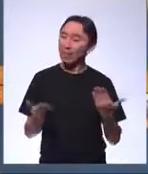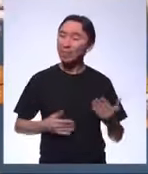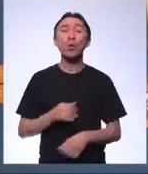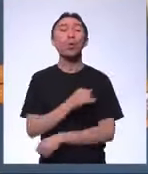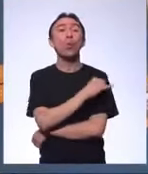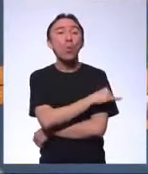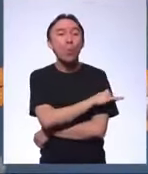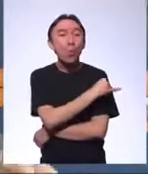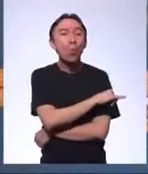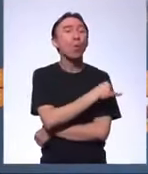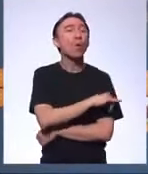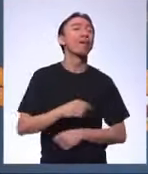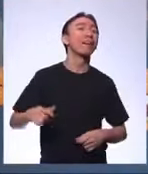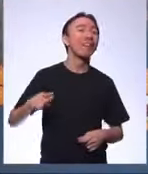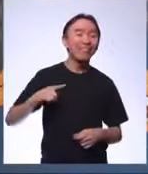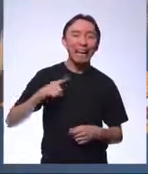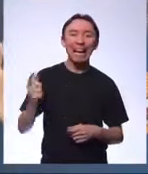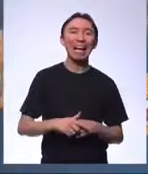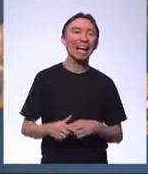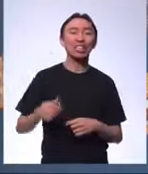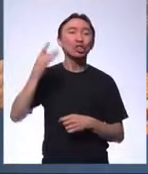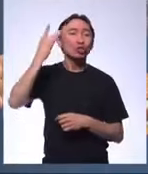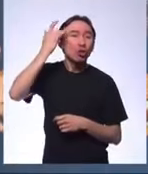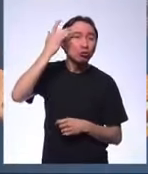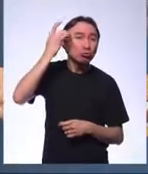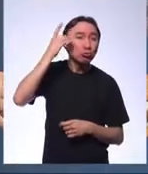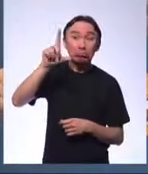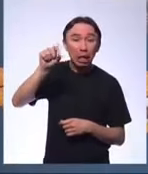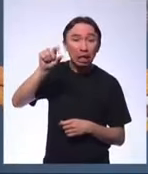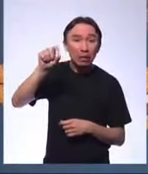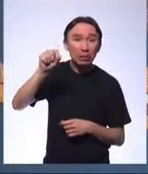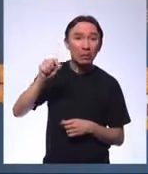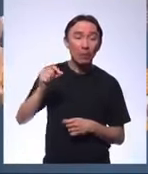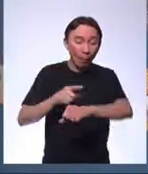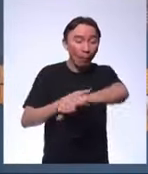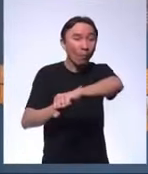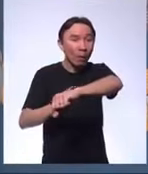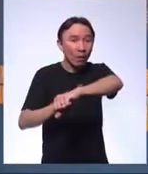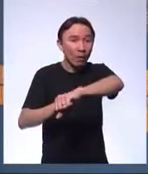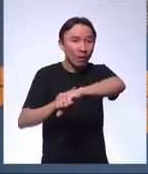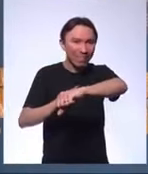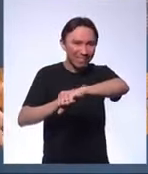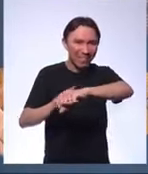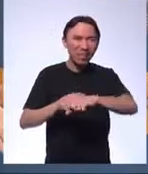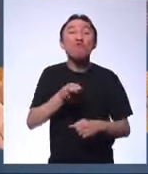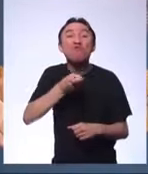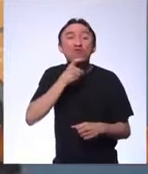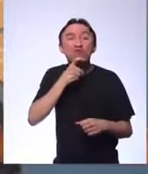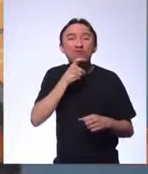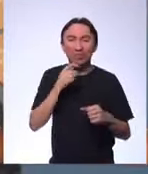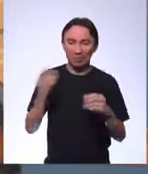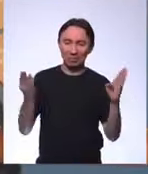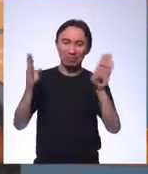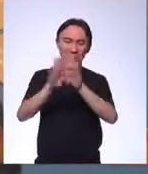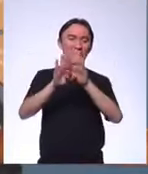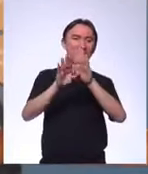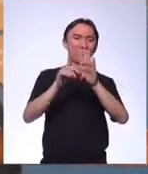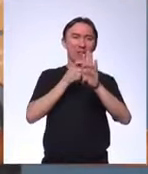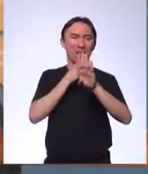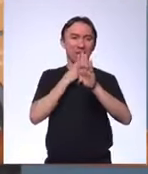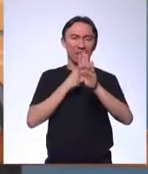ficava 10 dias pelado numa câmara de frio, com essas de congelamento que põe a carne para esfriar. Pô, como é